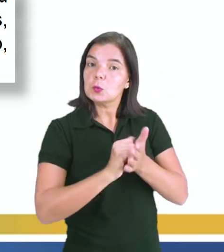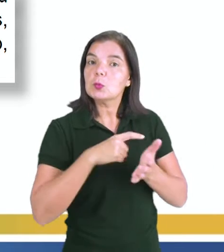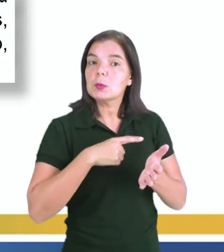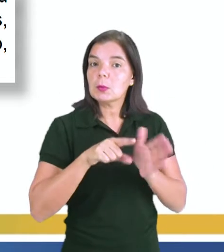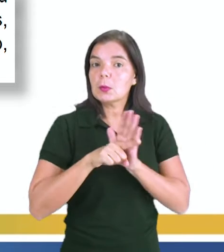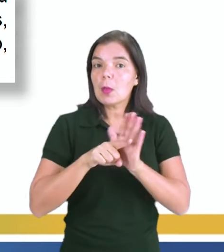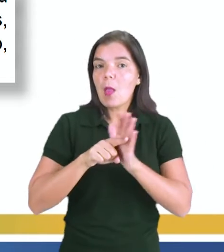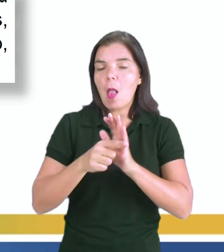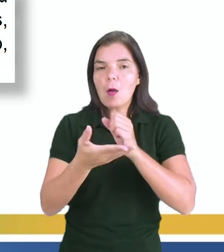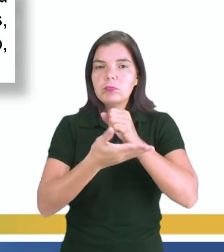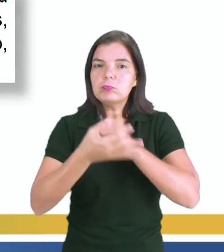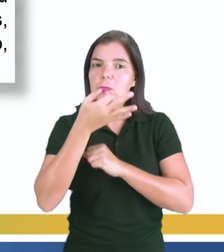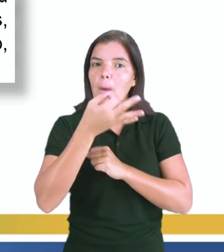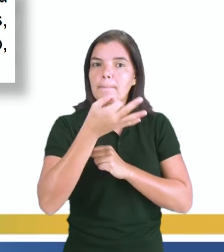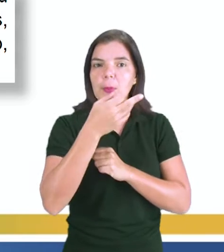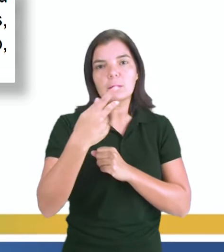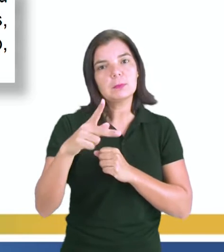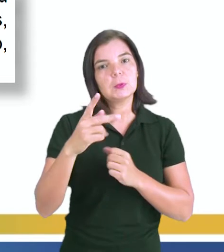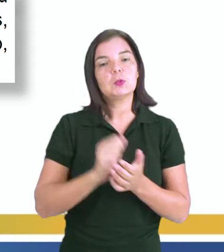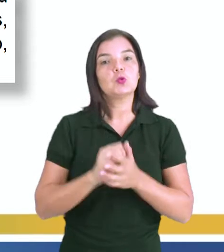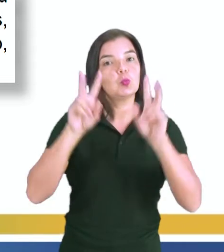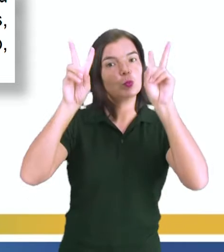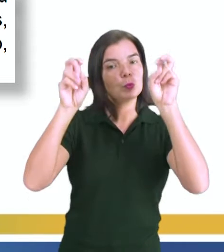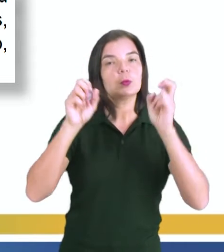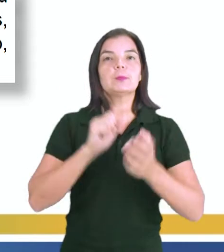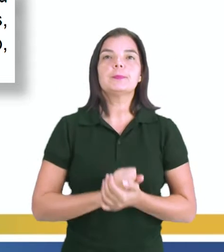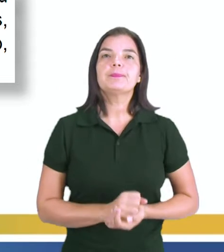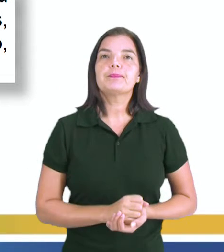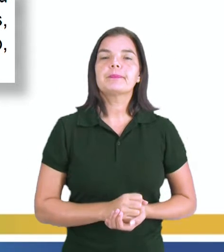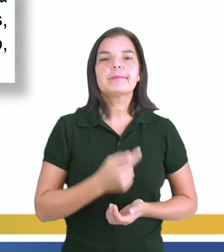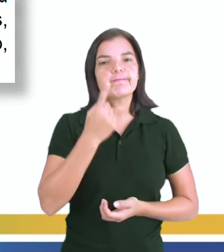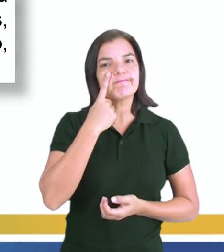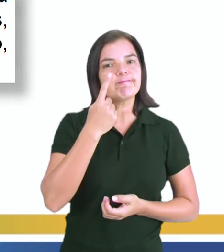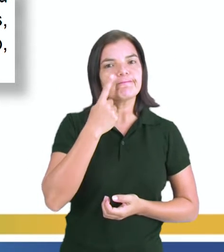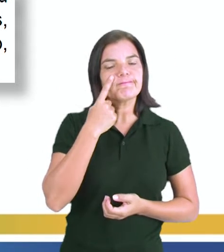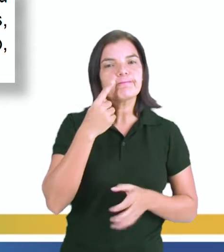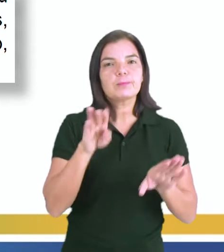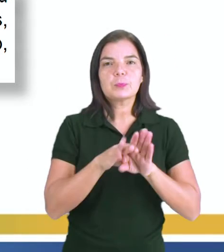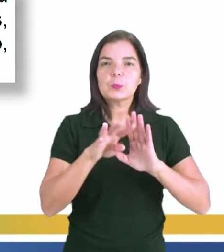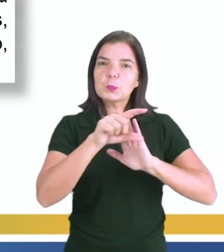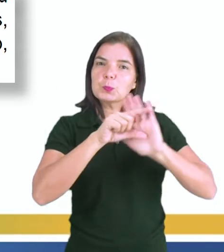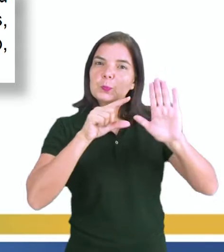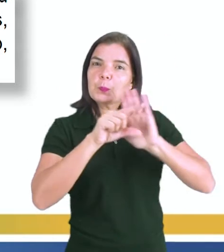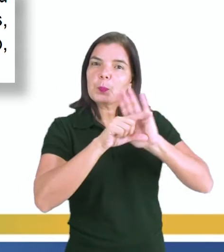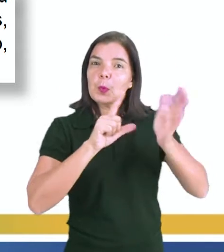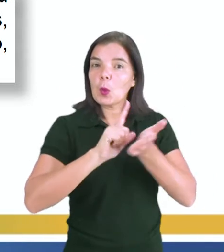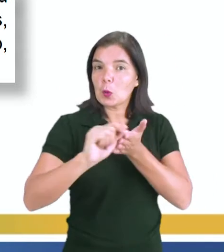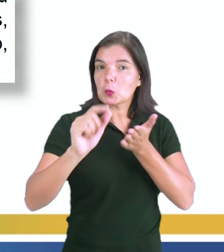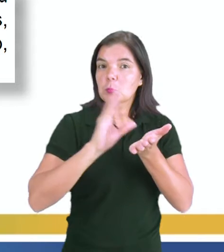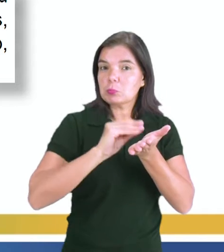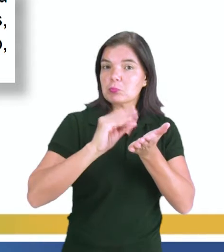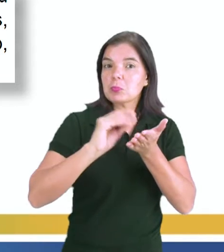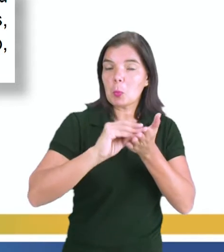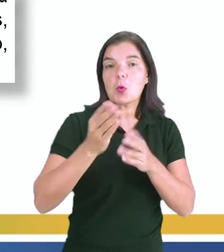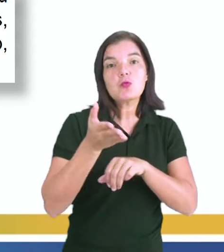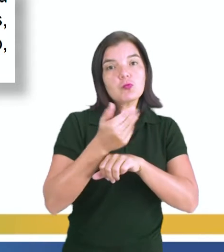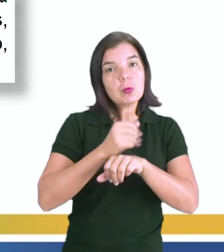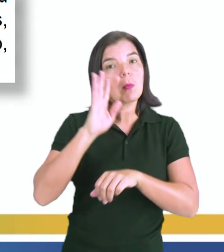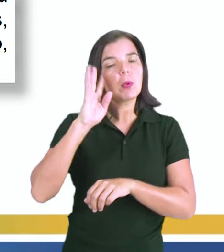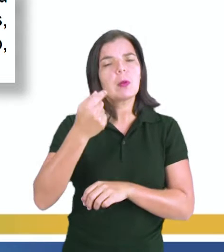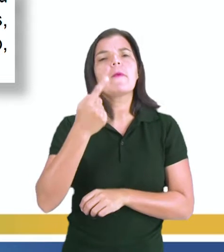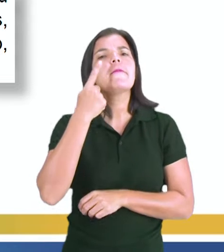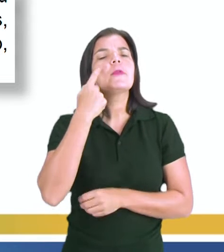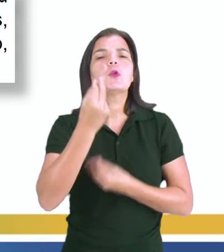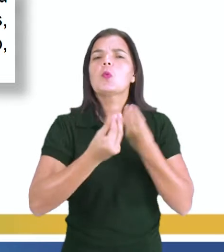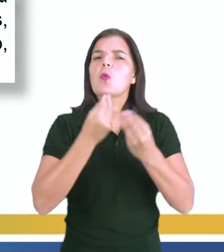para embasar a opinião dele sobre esse assunto. Observe mais parágrafos do artigo, muito cedo para decidir, e veja